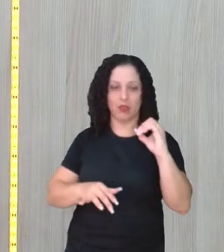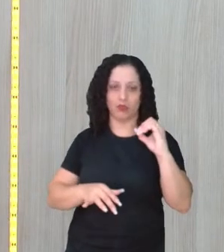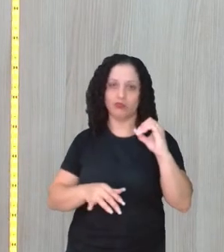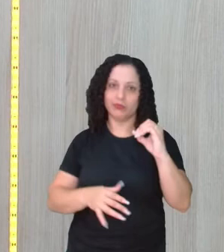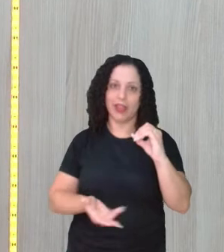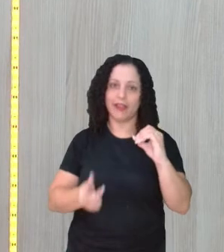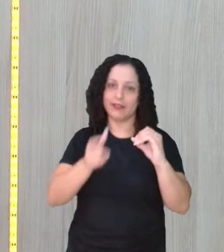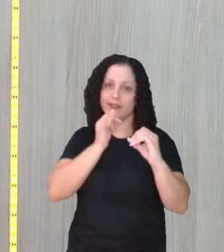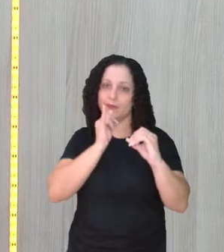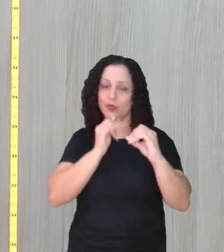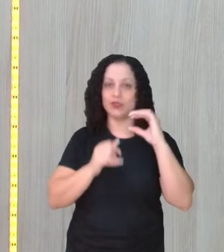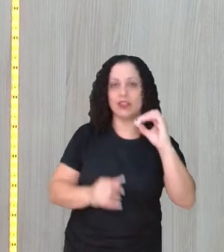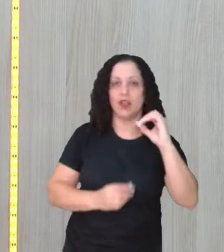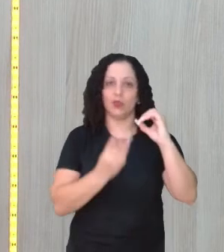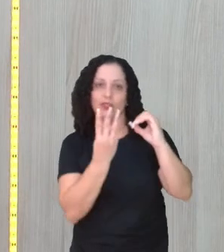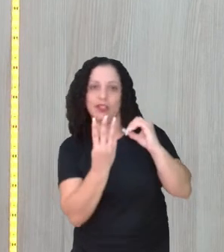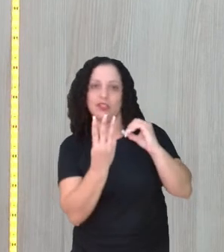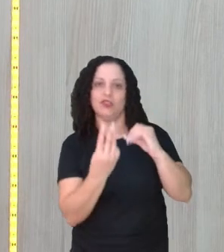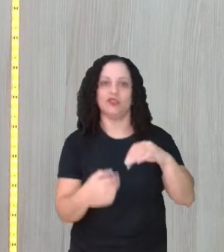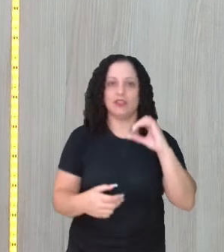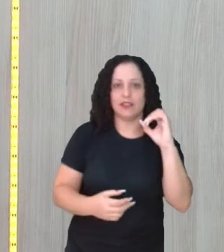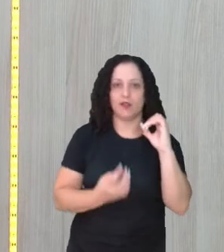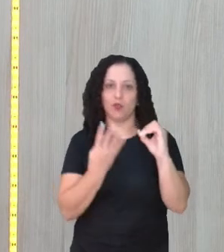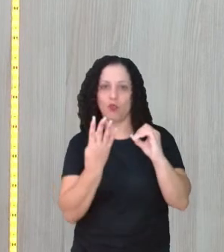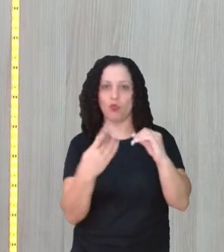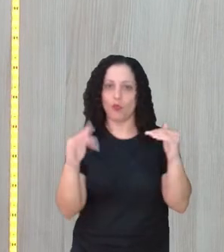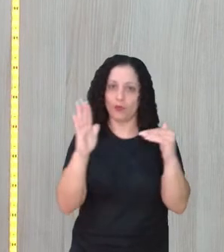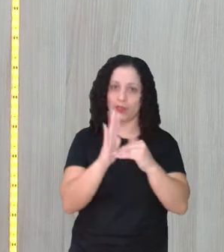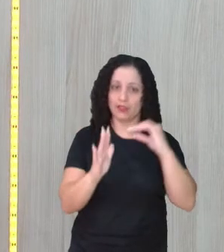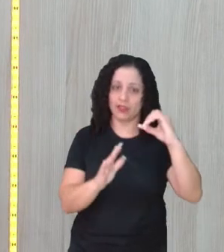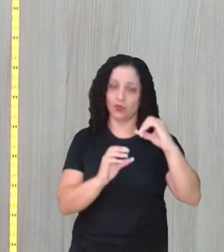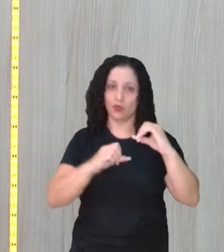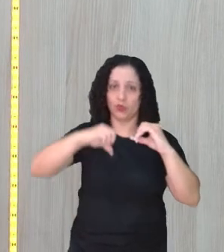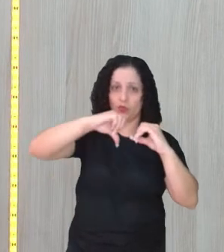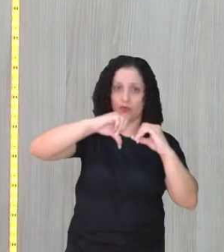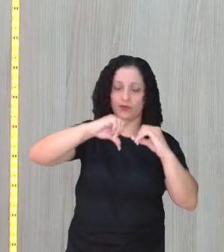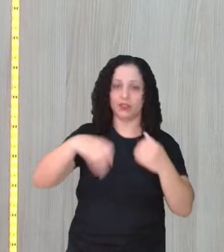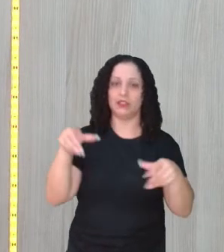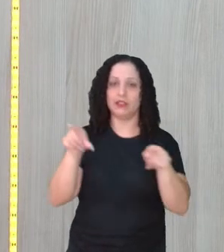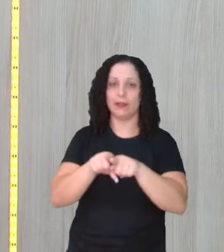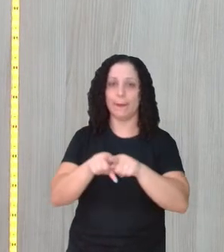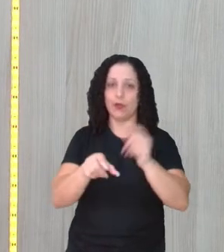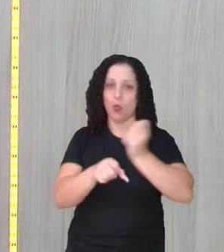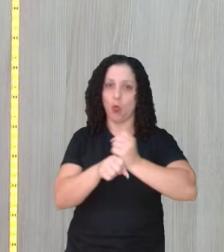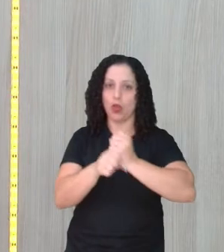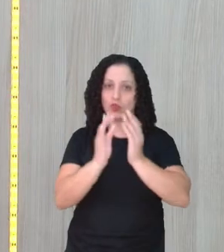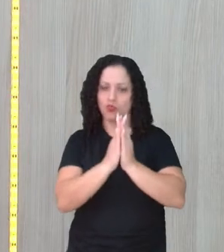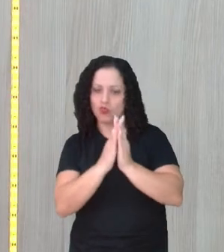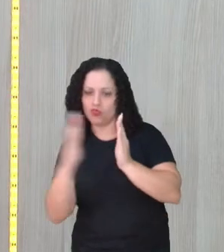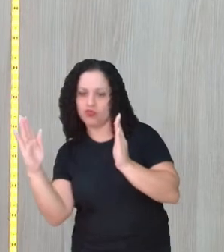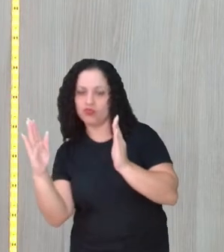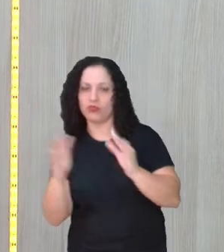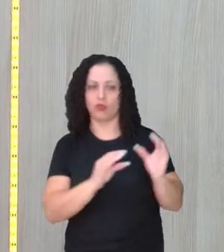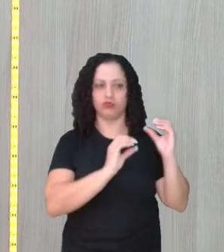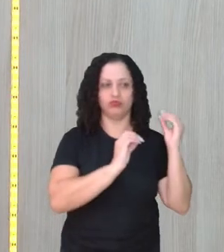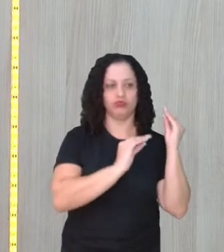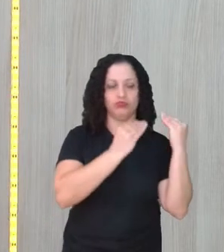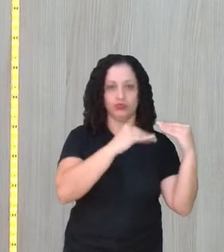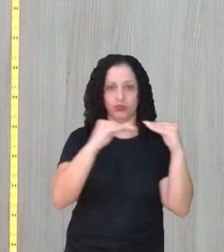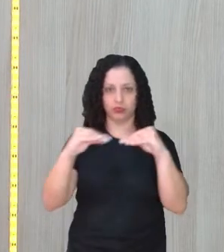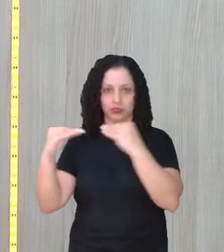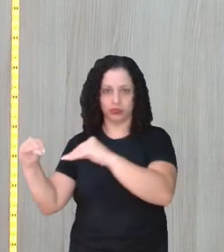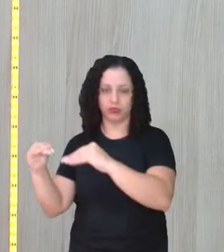em março. E o ano, os 4 números que compõem o ano que vocês nasceram, tá? Então, uma excelente aula para a